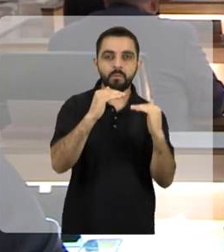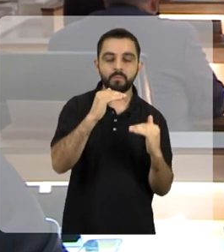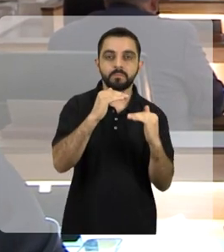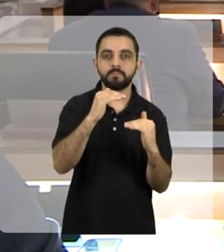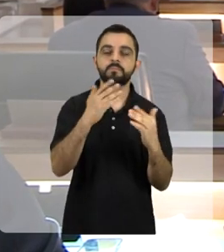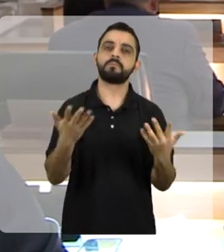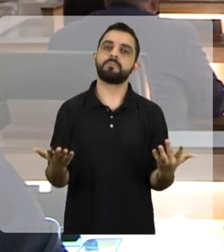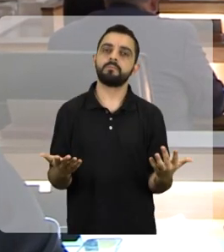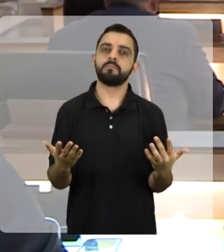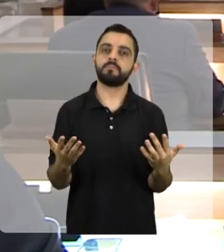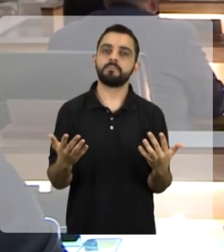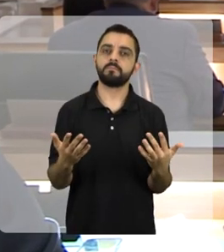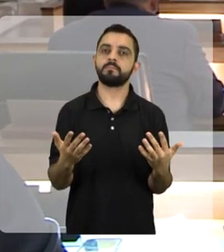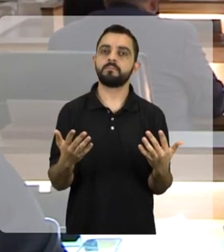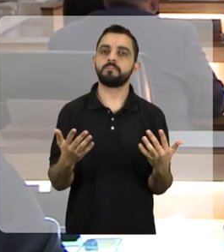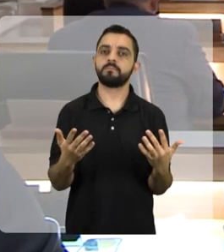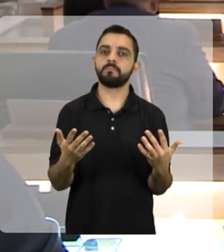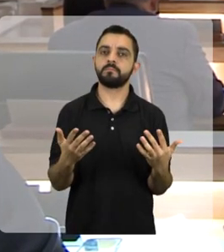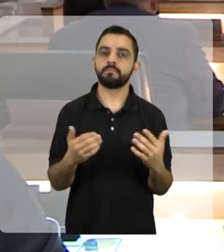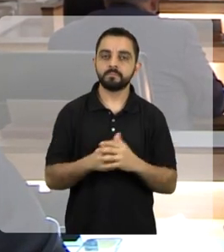conta.